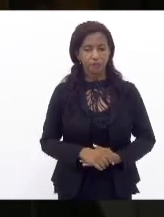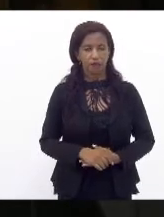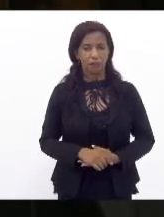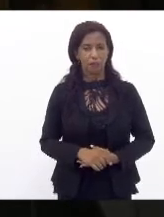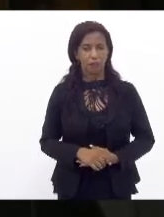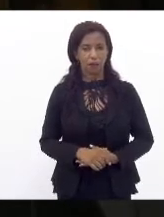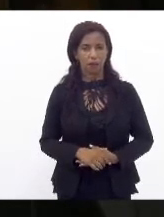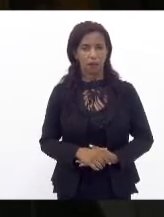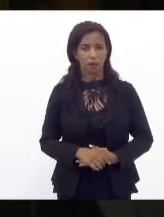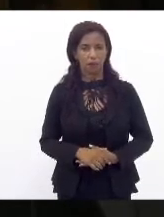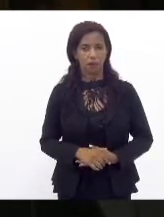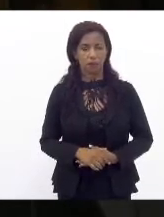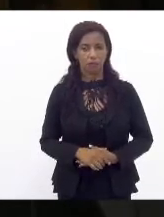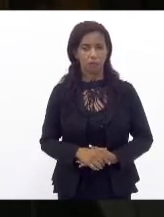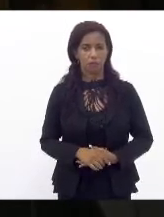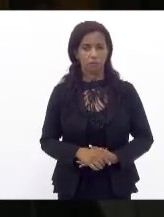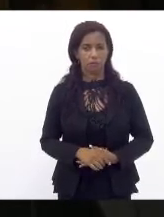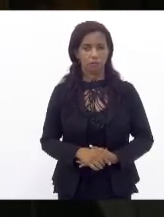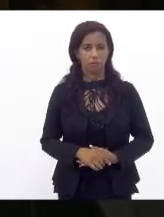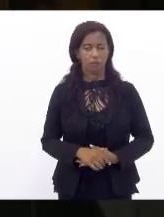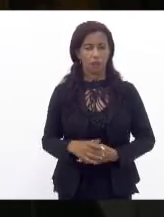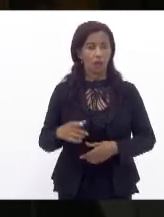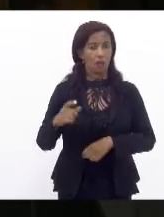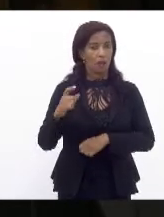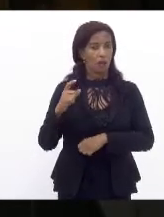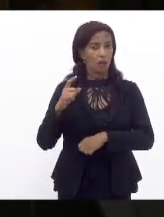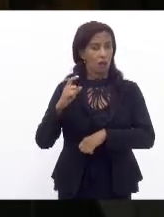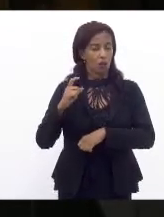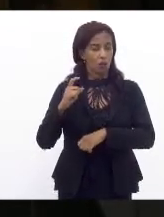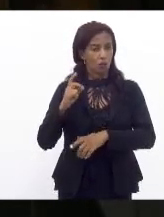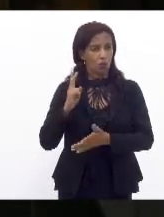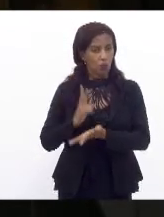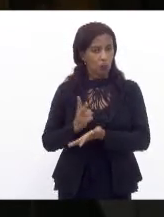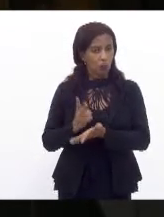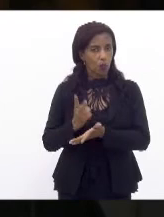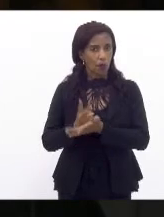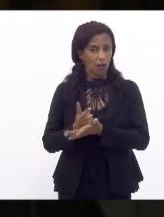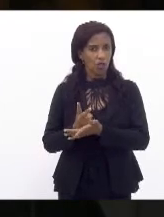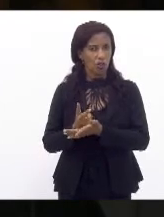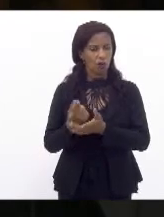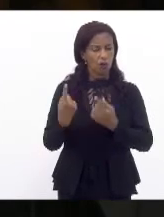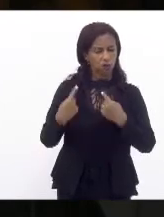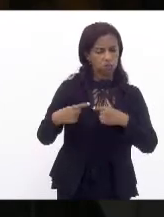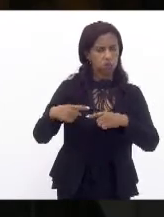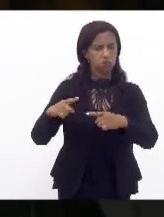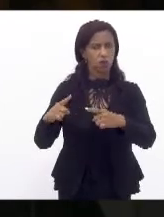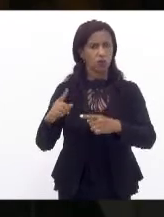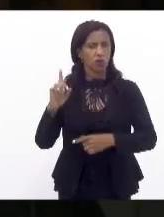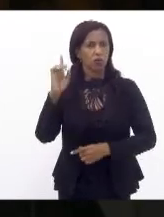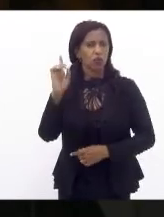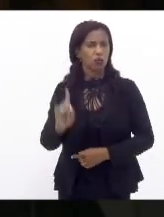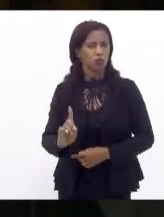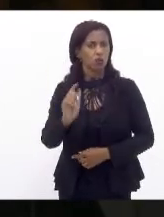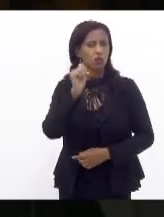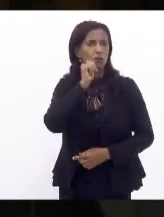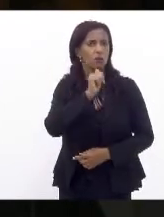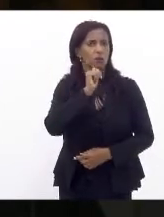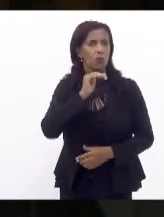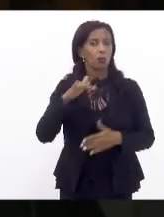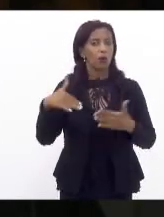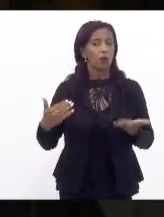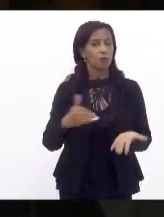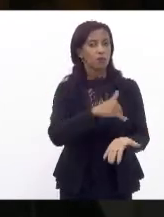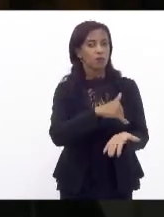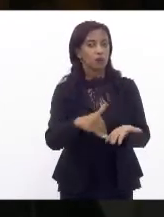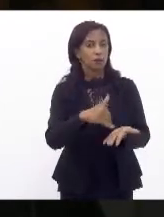na mesma atitude proativa em defesa dos direitos das mulheres, que enquanto